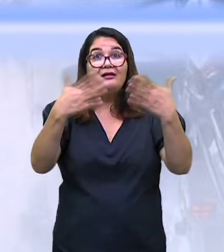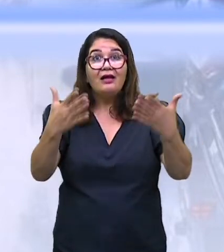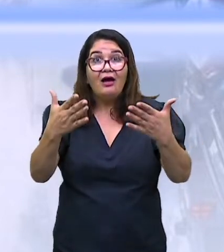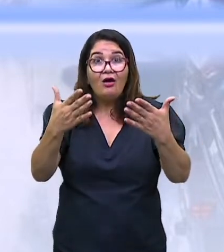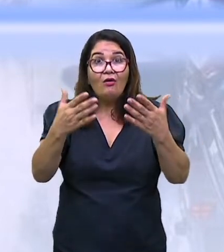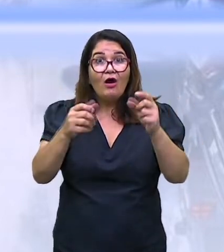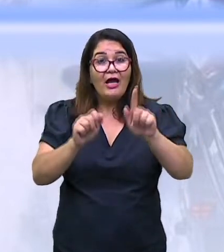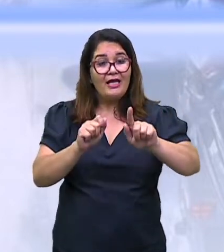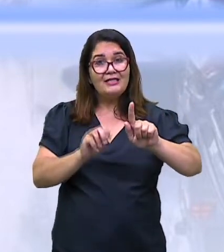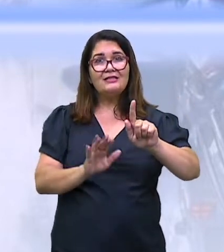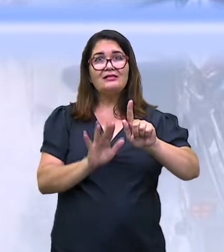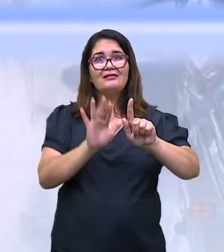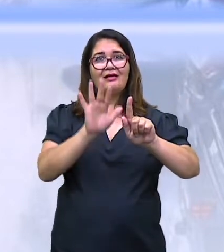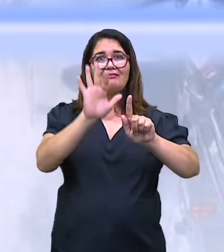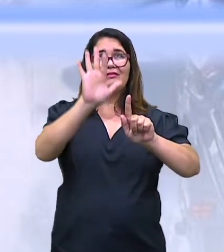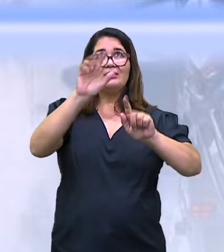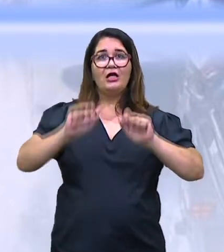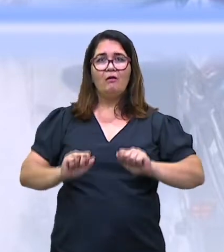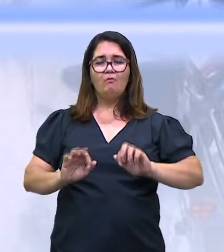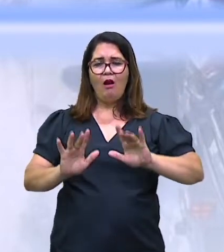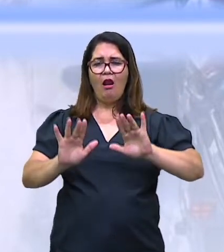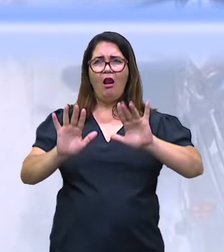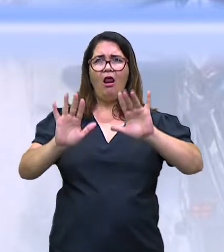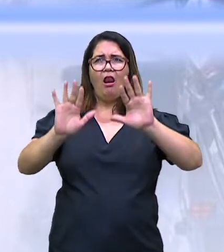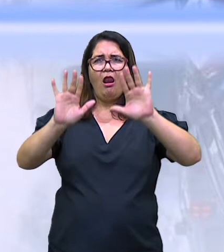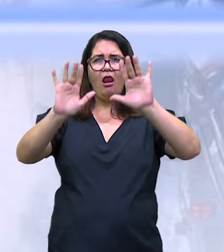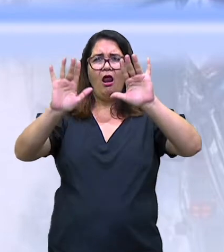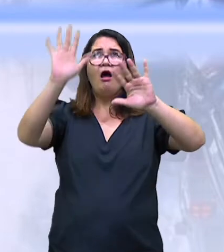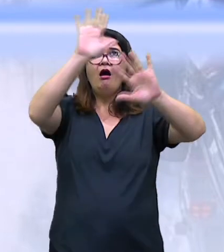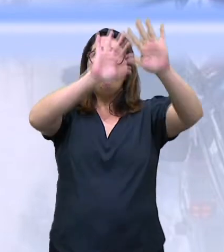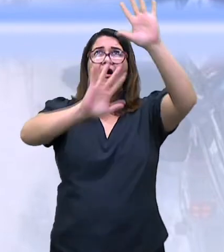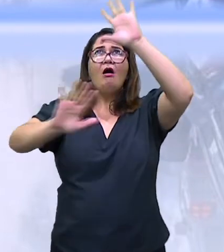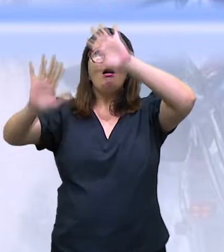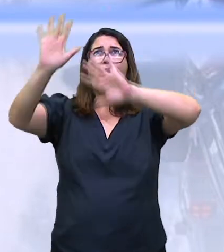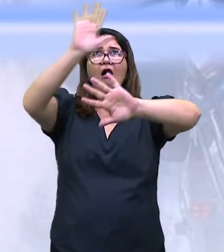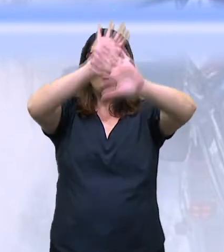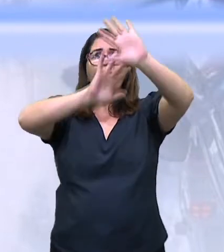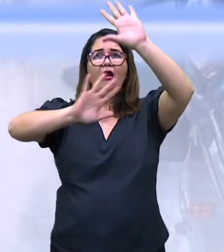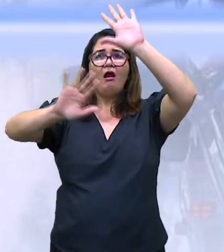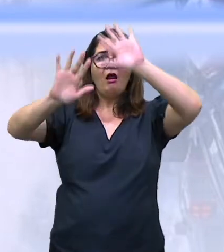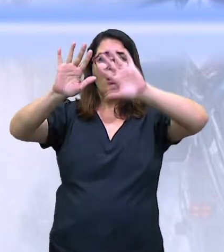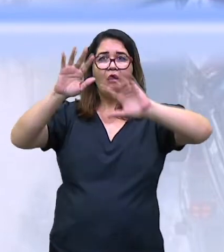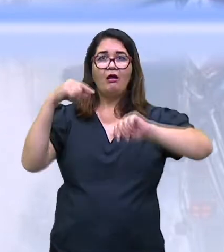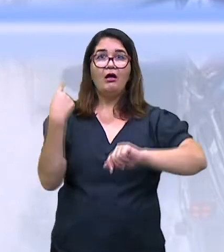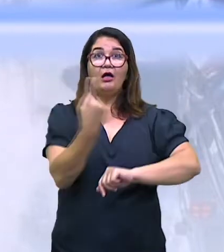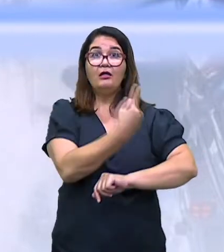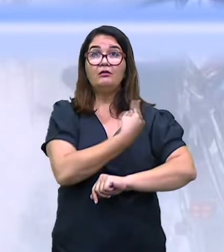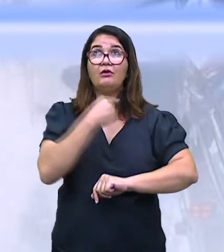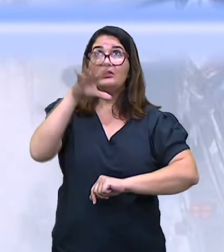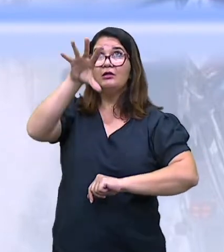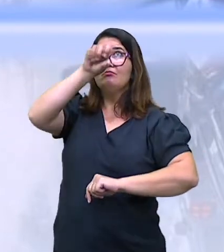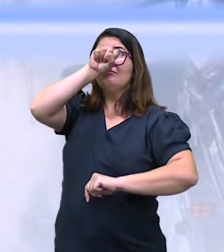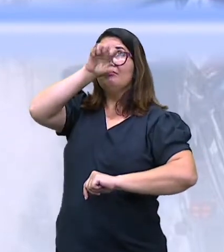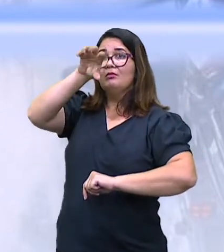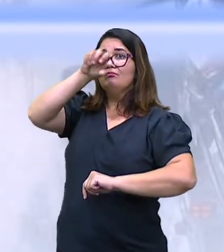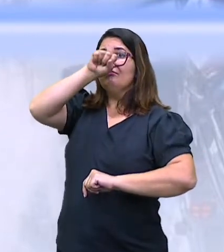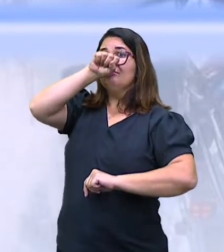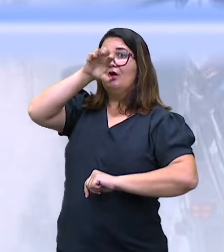tudo, somos nós. E aí, o que a gente pode fazer para diminuir? Há menos